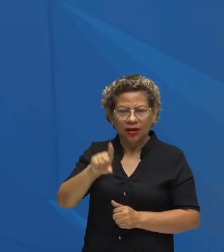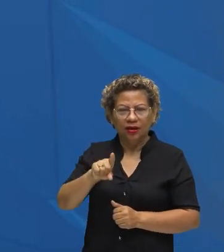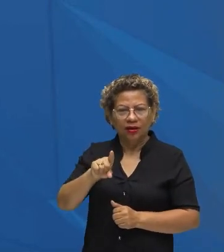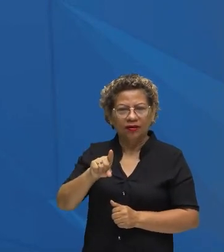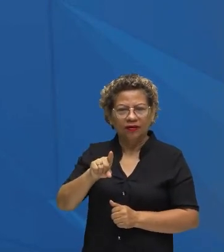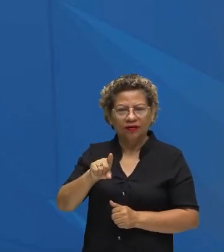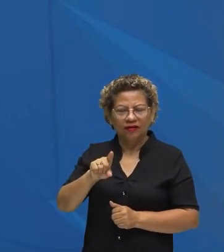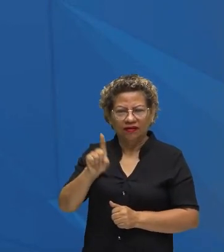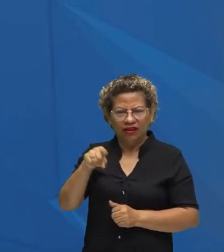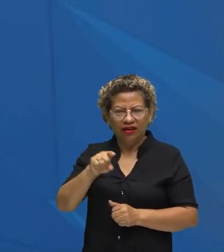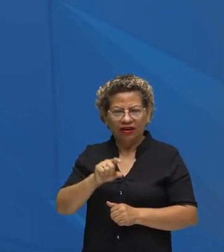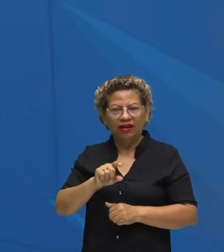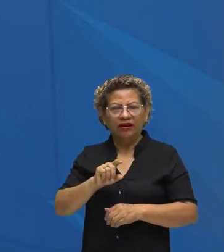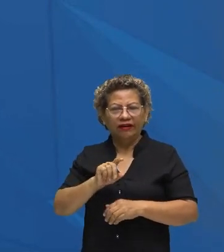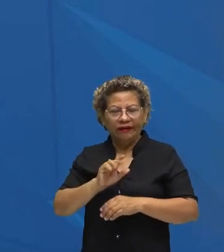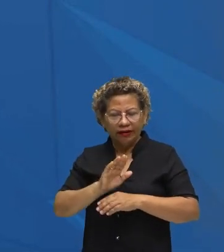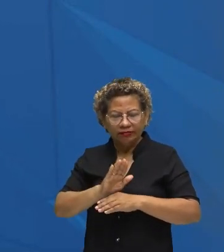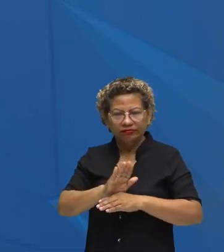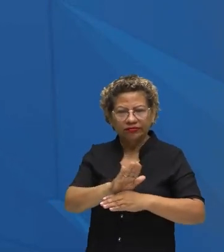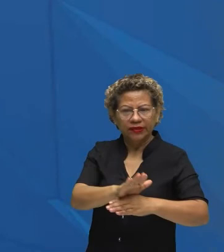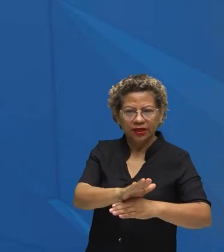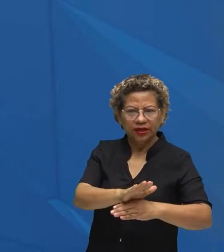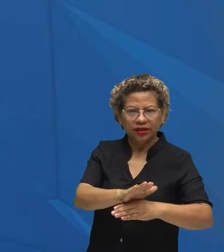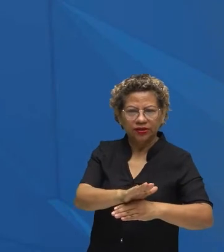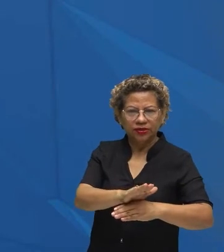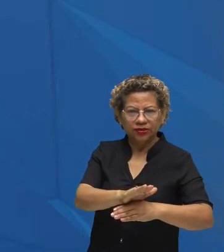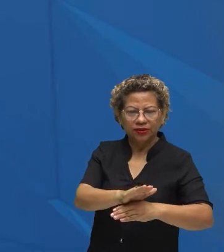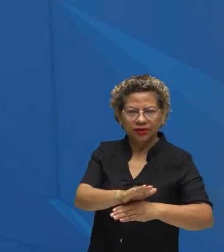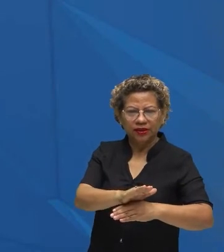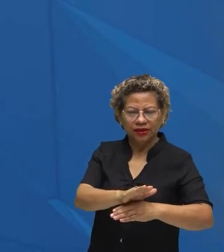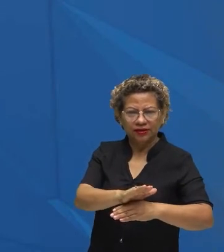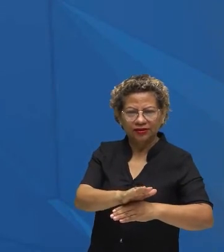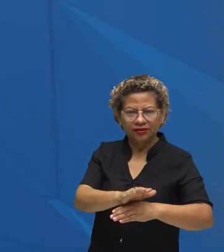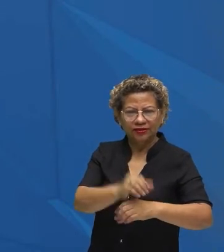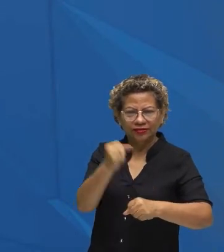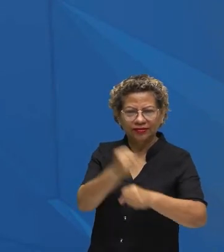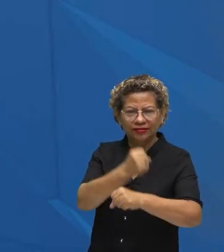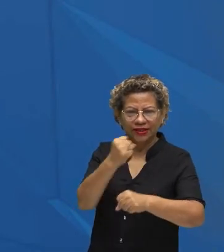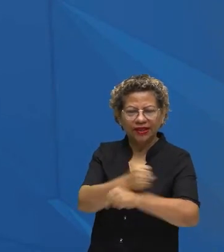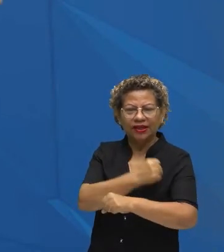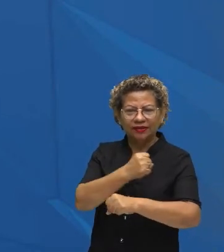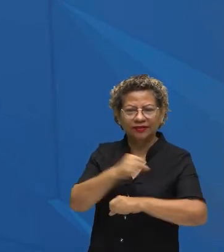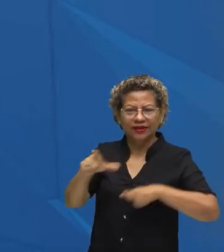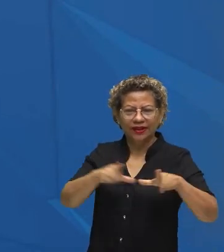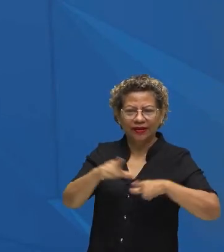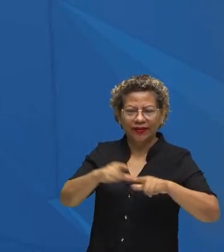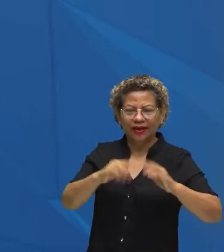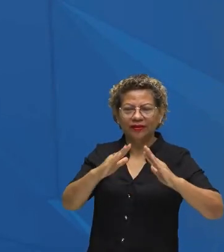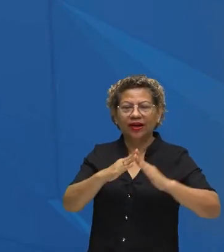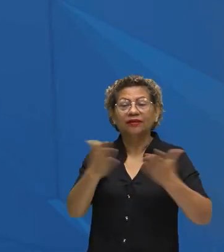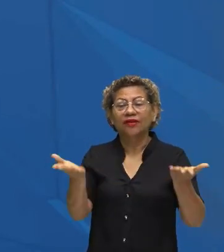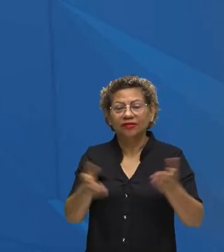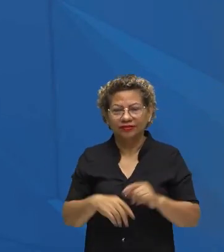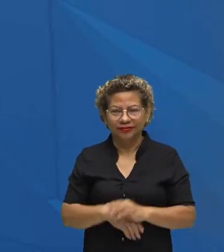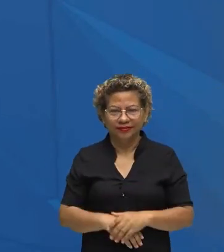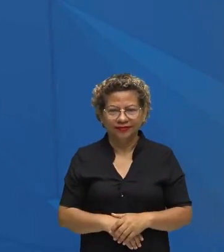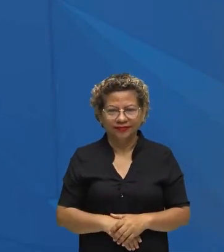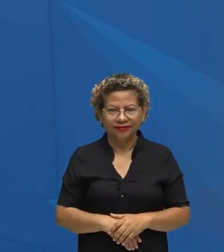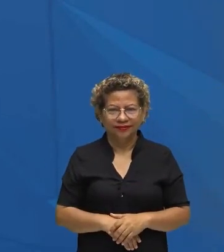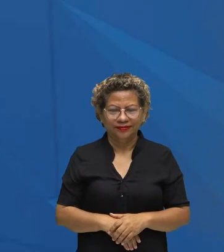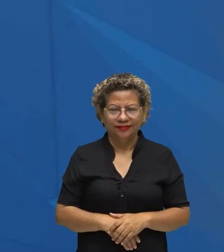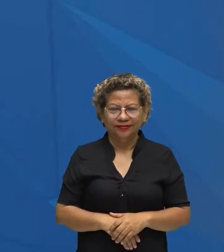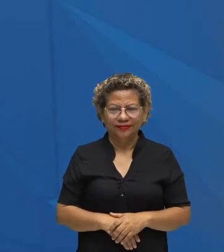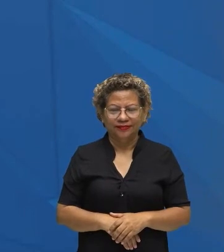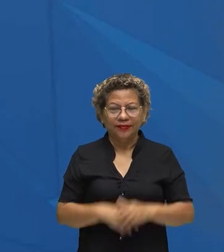de pedreiro, trabalho ou casa, né? Então, não é tão comum. Vamos lá. Quiz